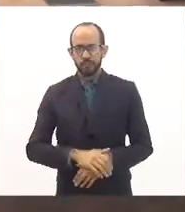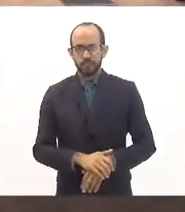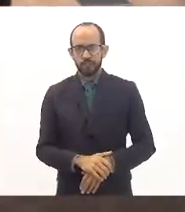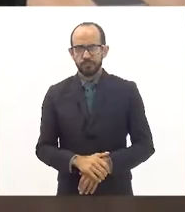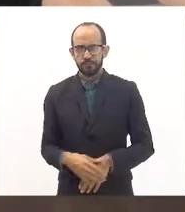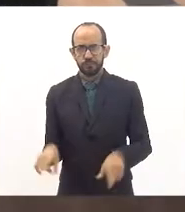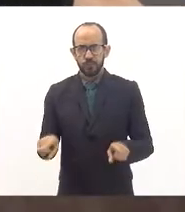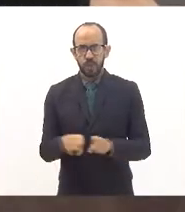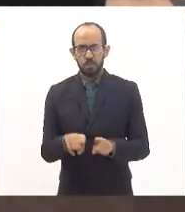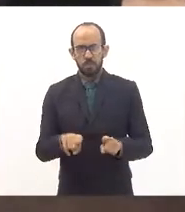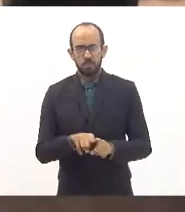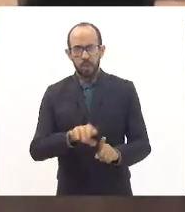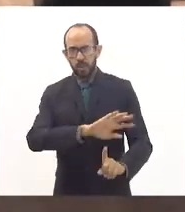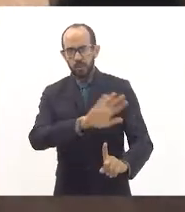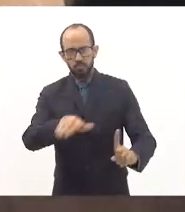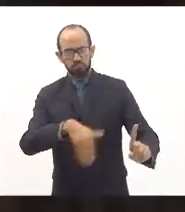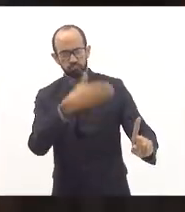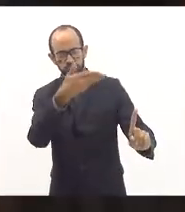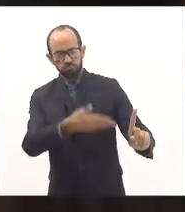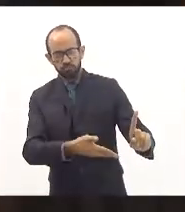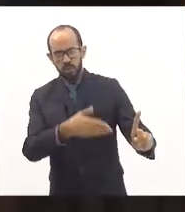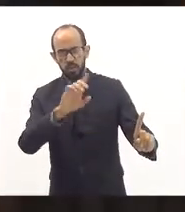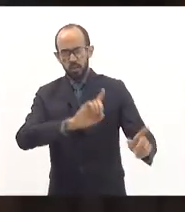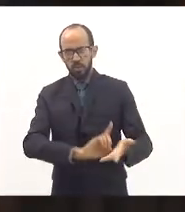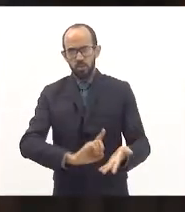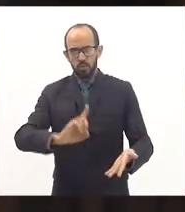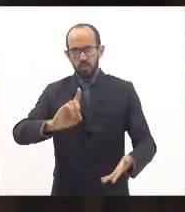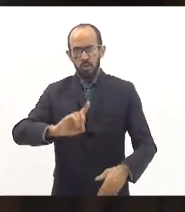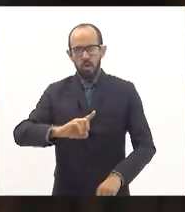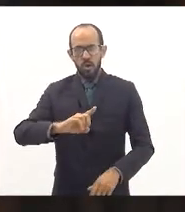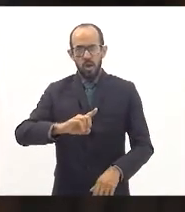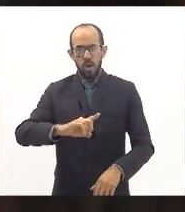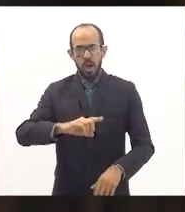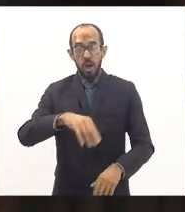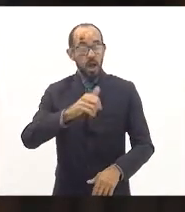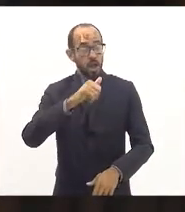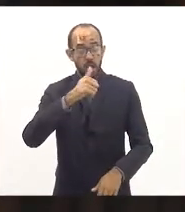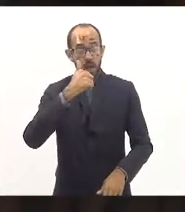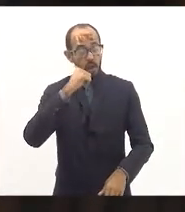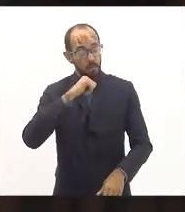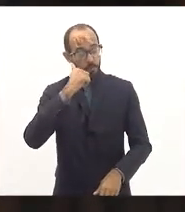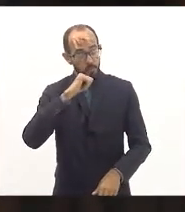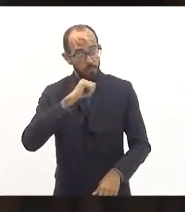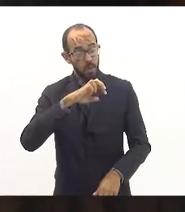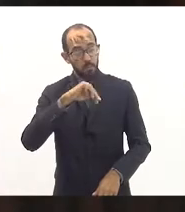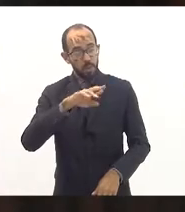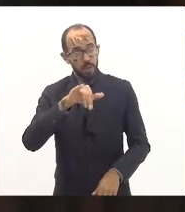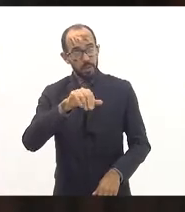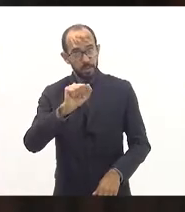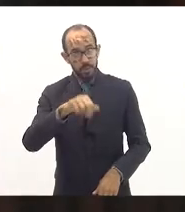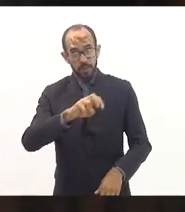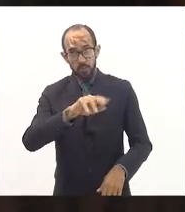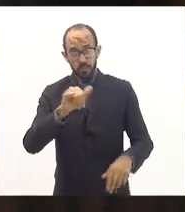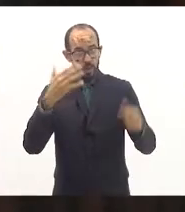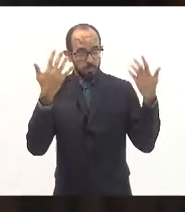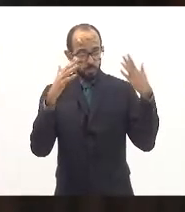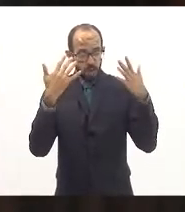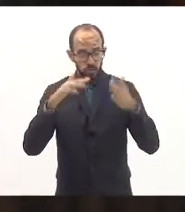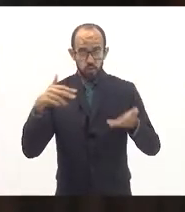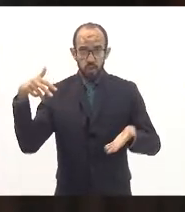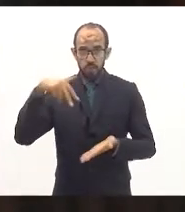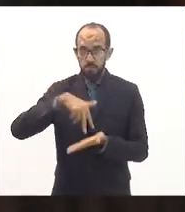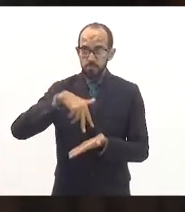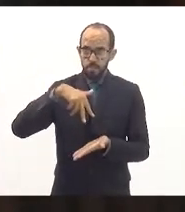saudação muito especial à dona Maria, que está aqui, que nós vamos aplaudir de pé, que é a